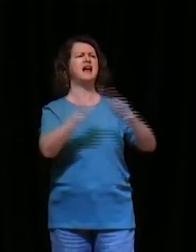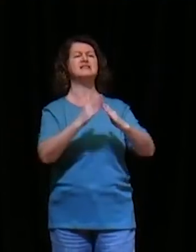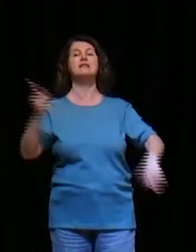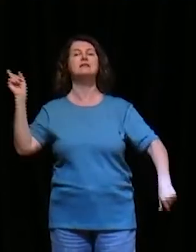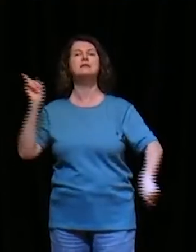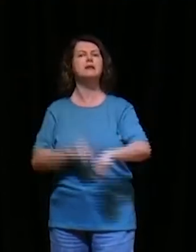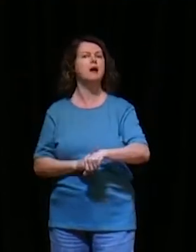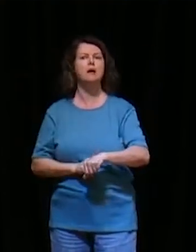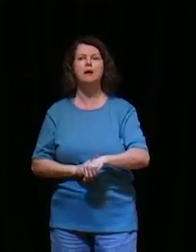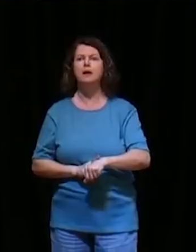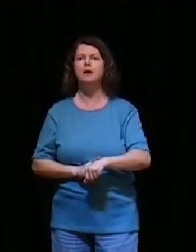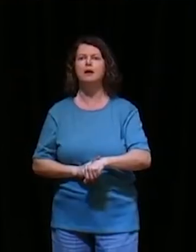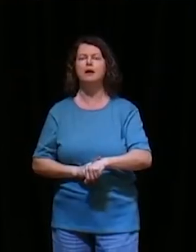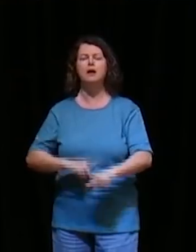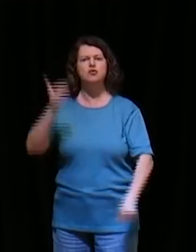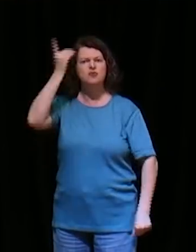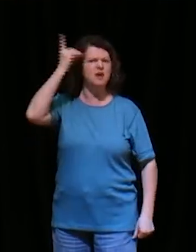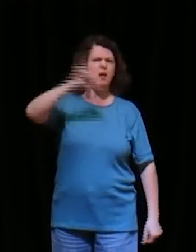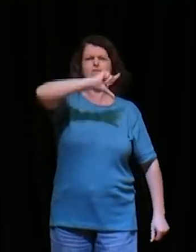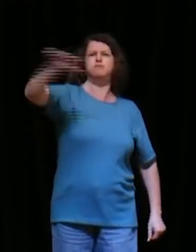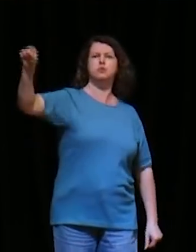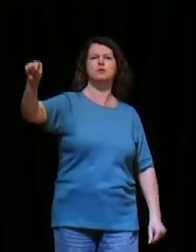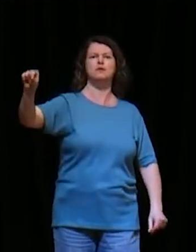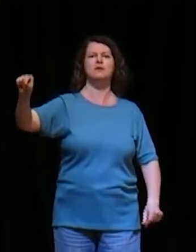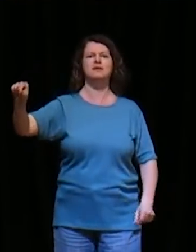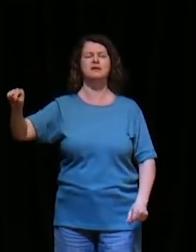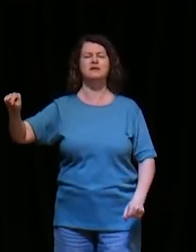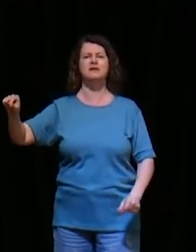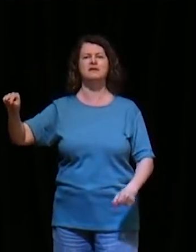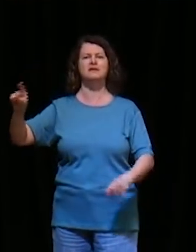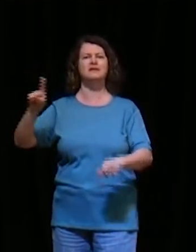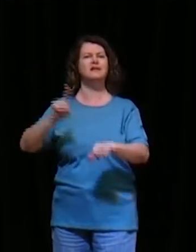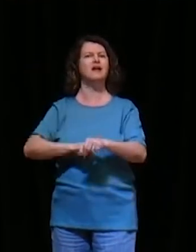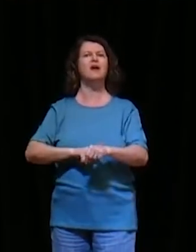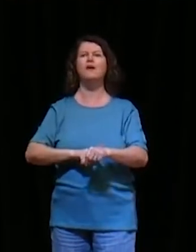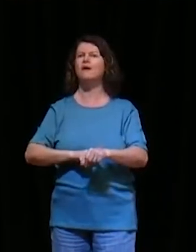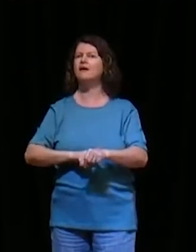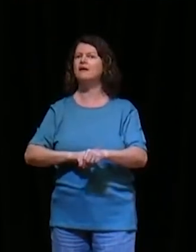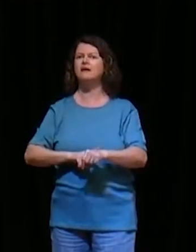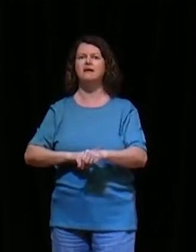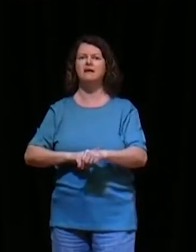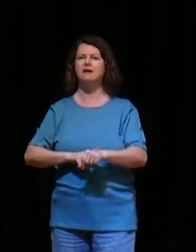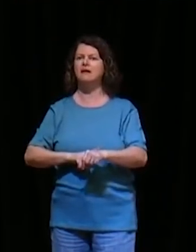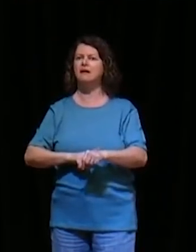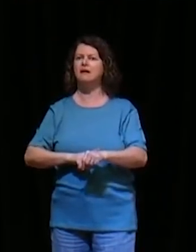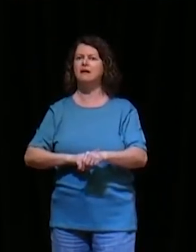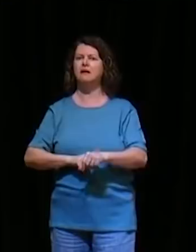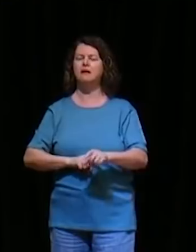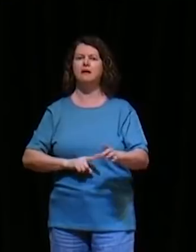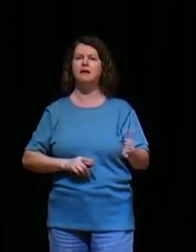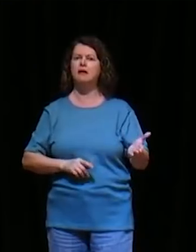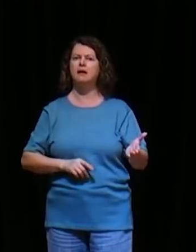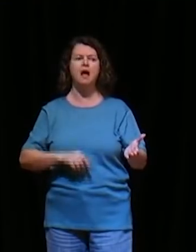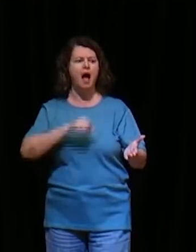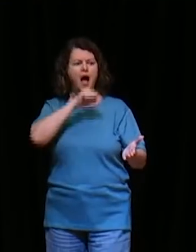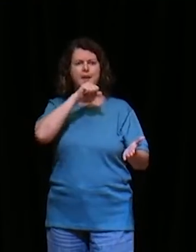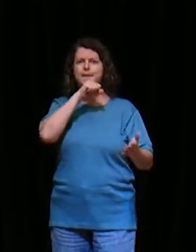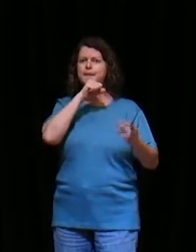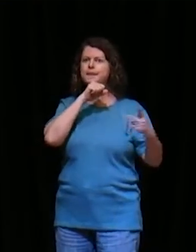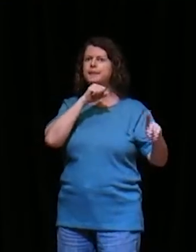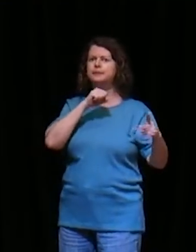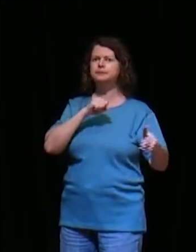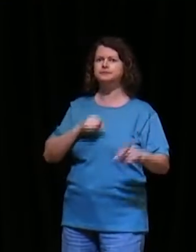hora, aquele espírito imundo, saiu do homem, a mãe dele, falou assim, ô pastor, na hora que o chegou aqui,